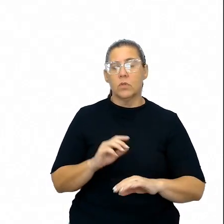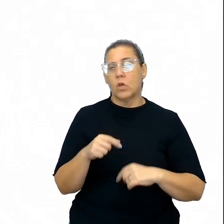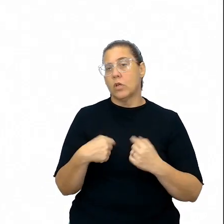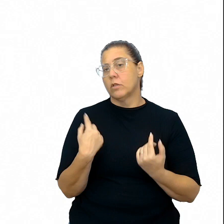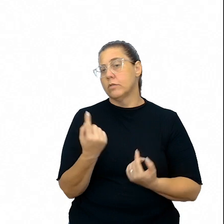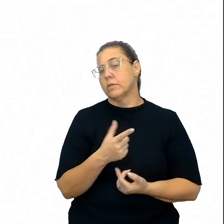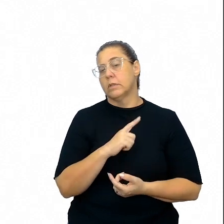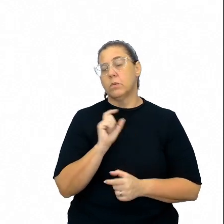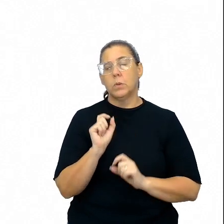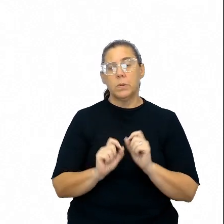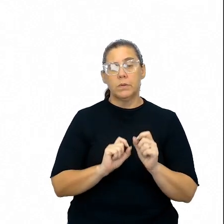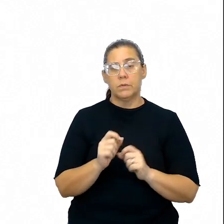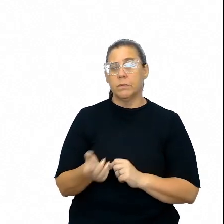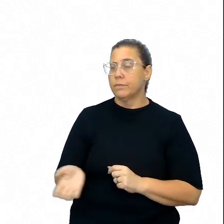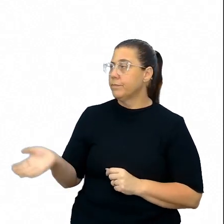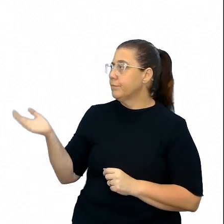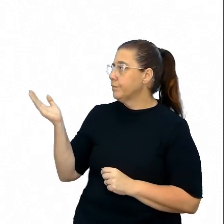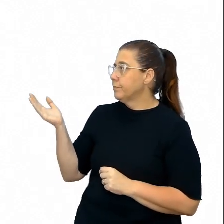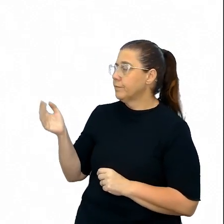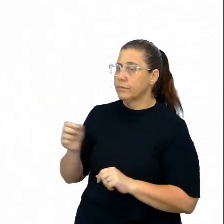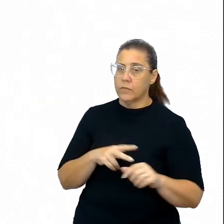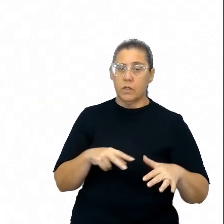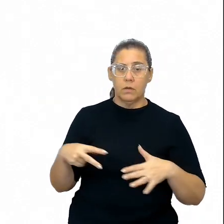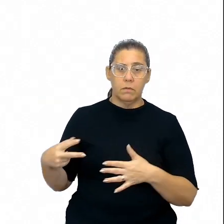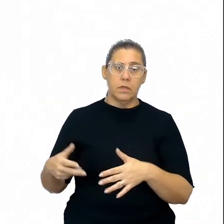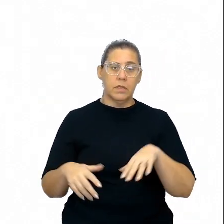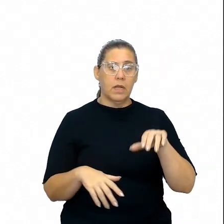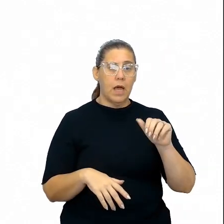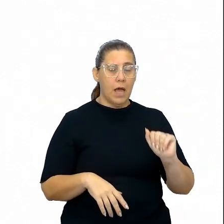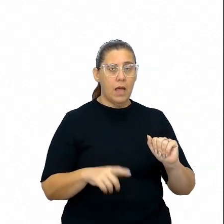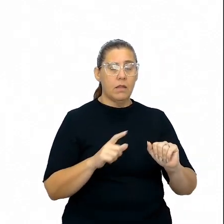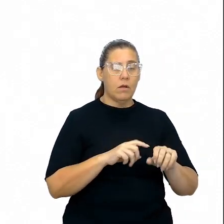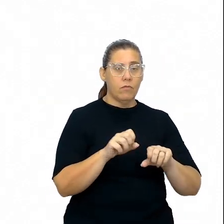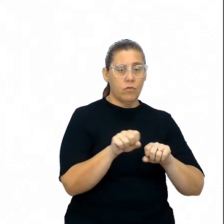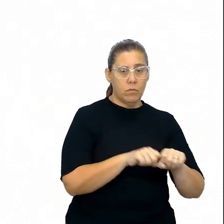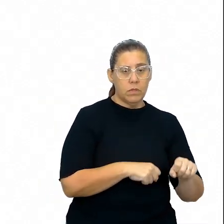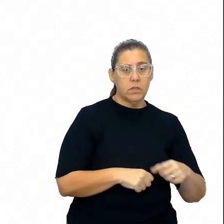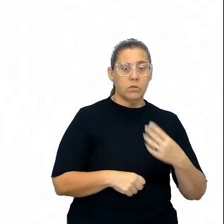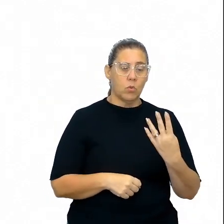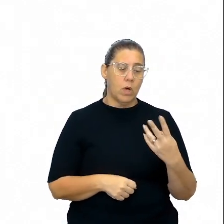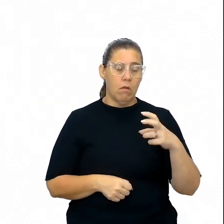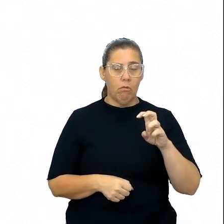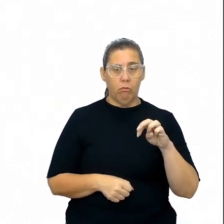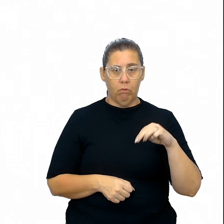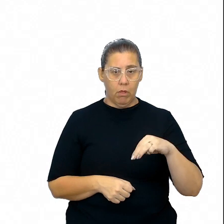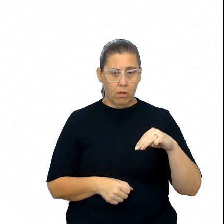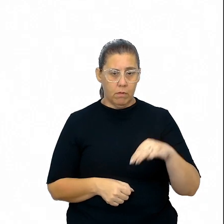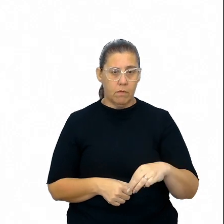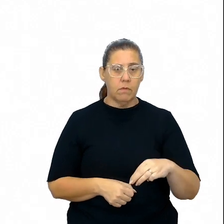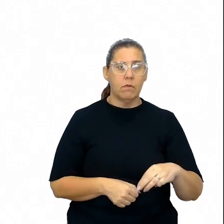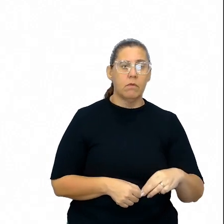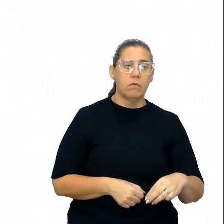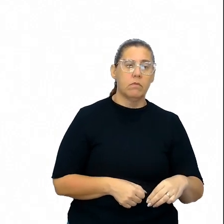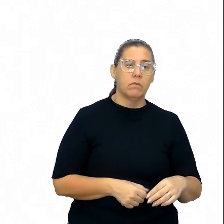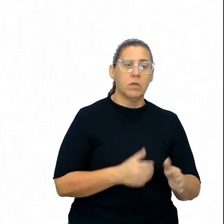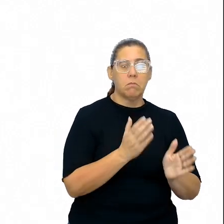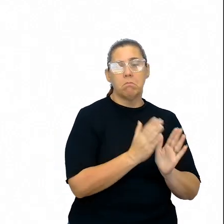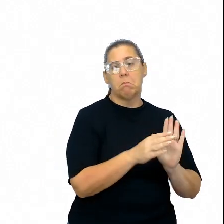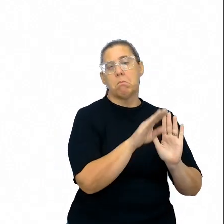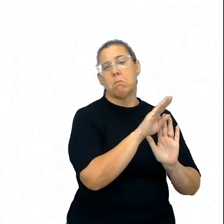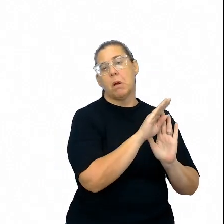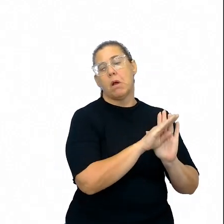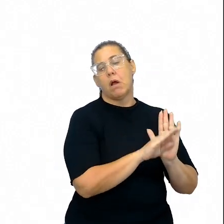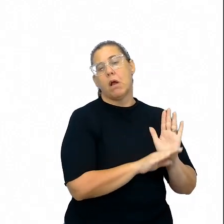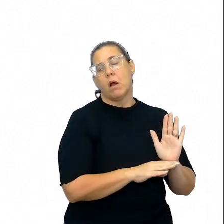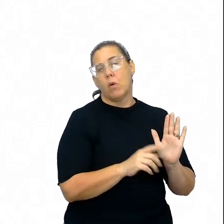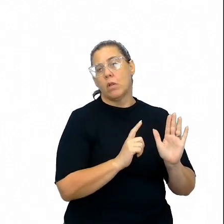temos? O que aconteceu? Na semana A, formação de etapa, nós tivemos uma gravação de 45 minutos com o desdobramento da pauta.